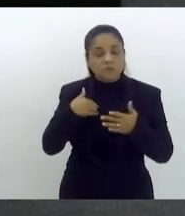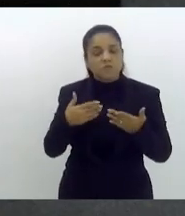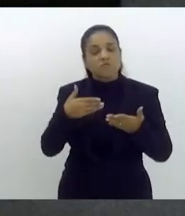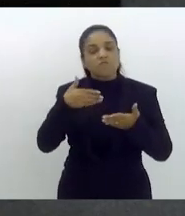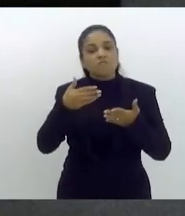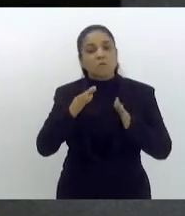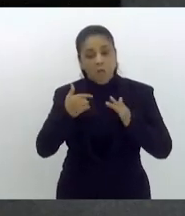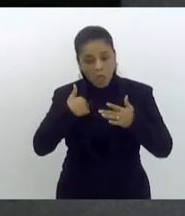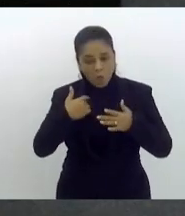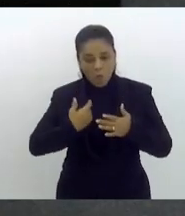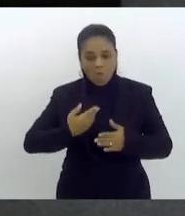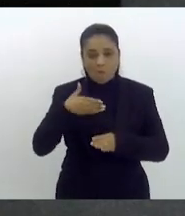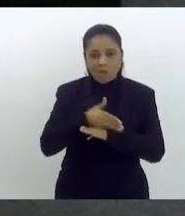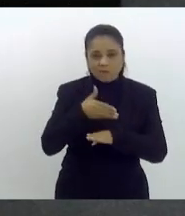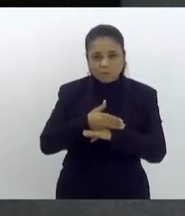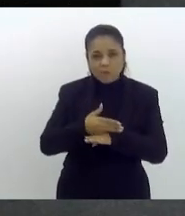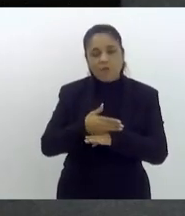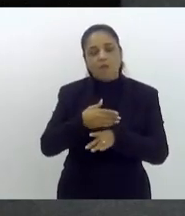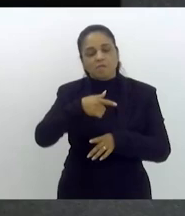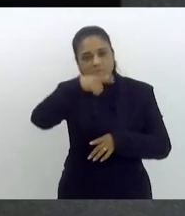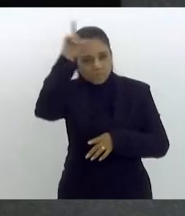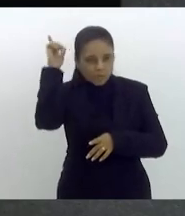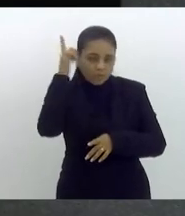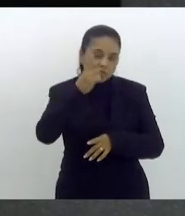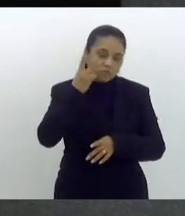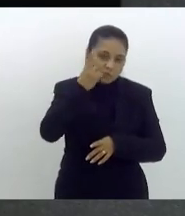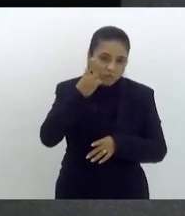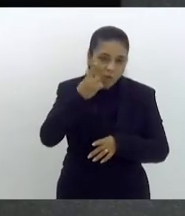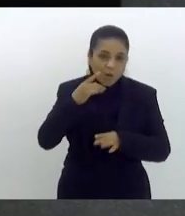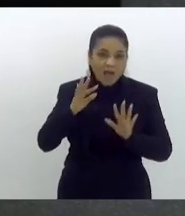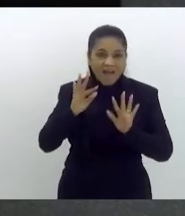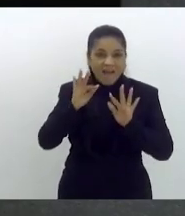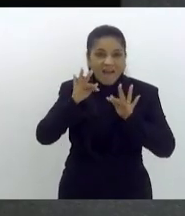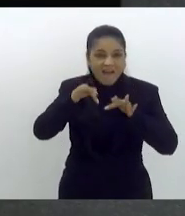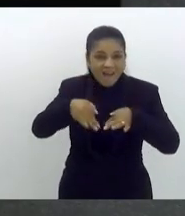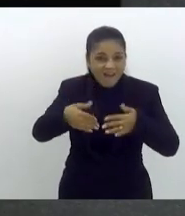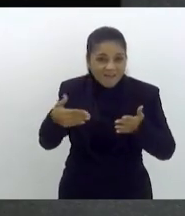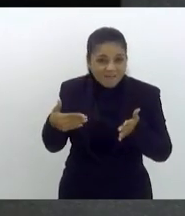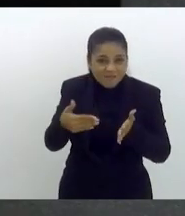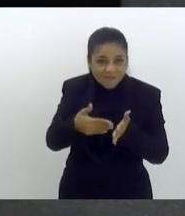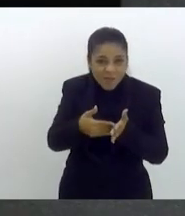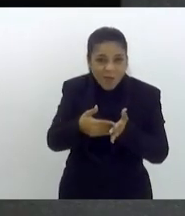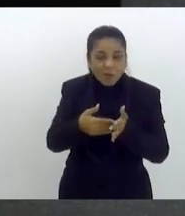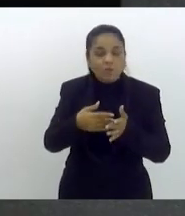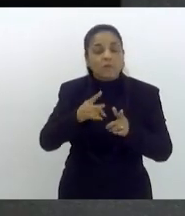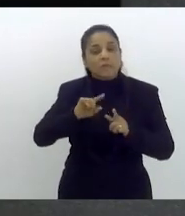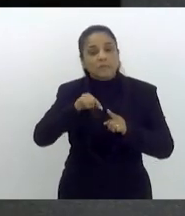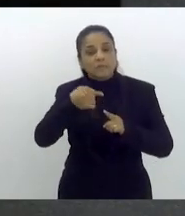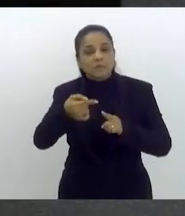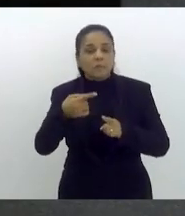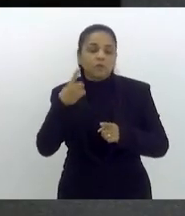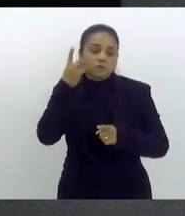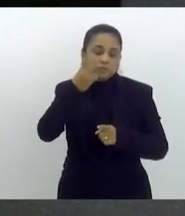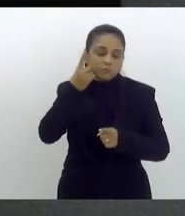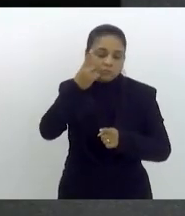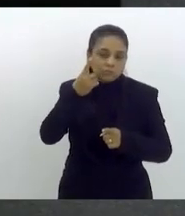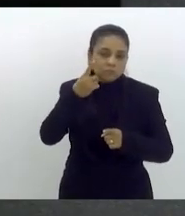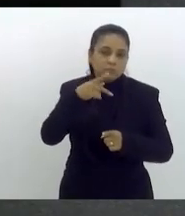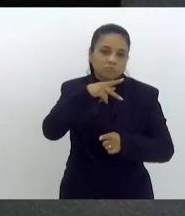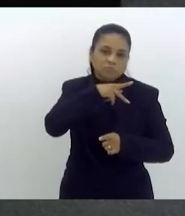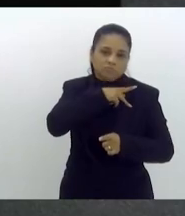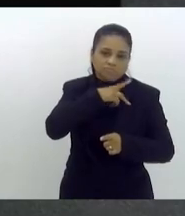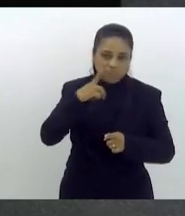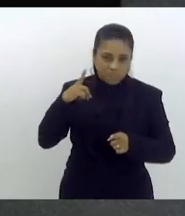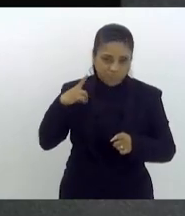passou foi eu e deputado Luís Paulo depois ficou eu a Defensoria Pública todos os outros órgãos e depois os